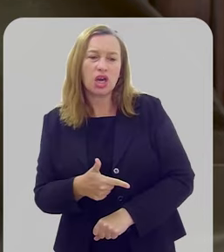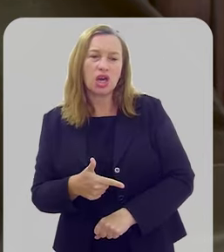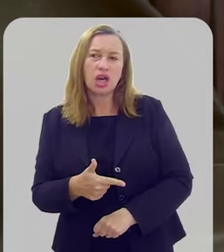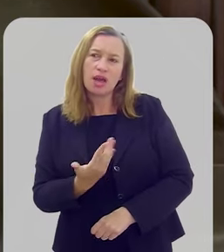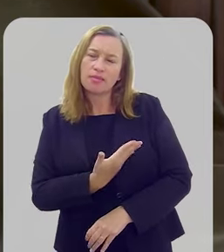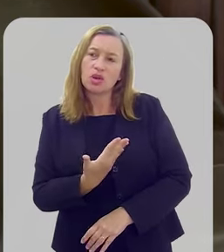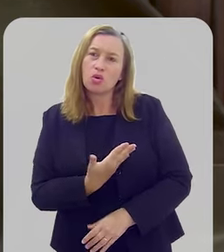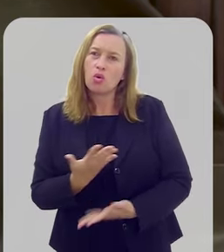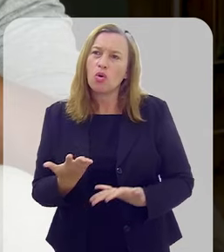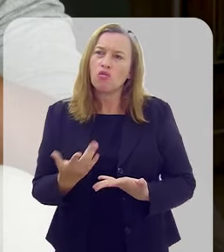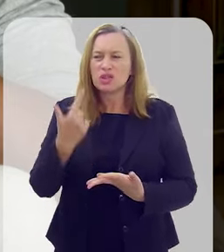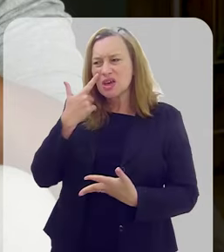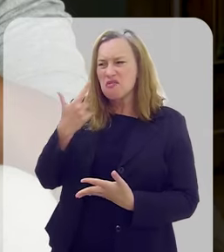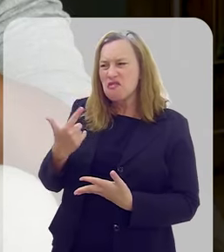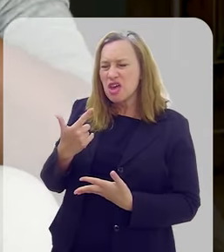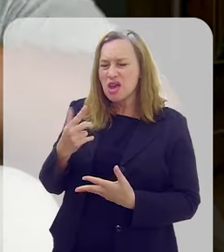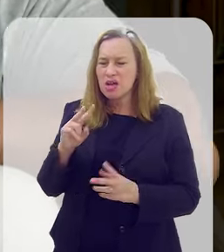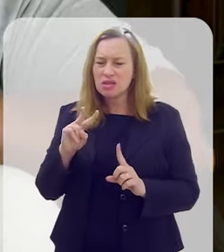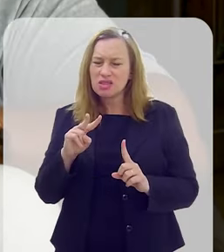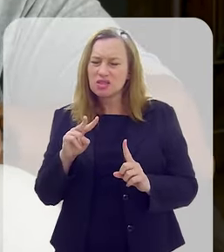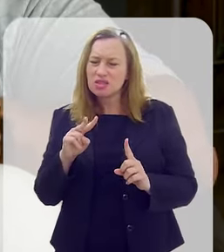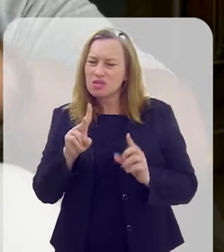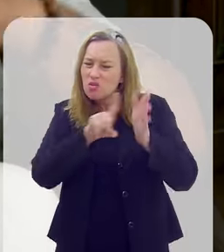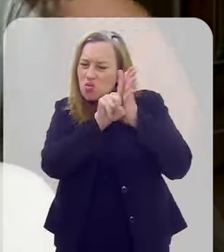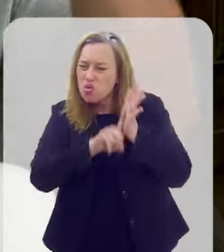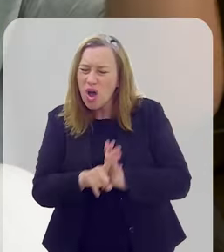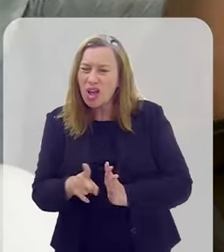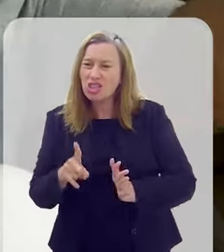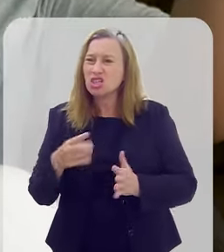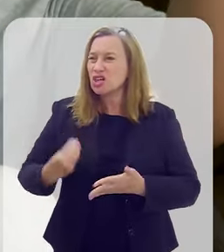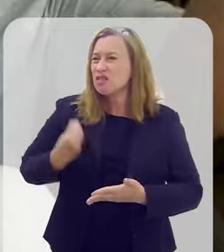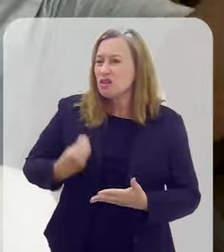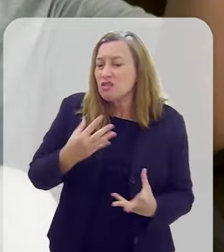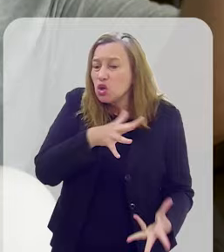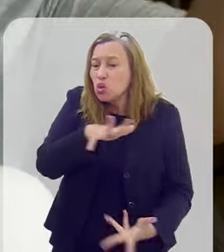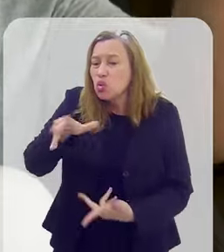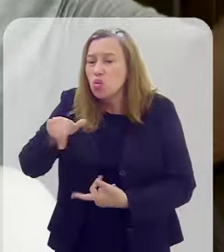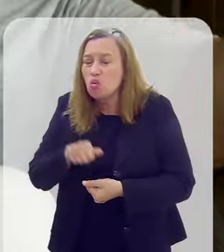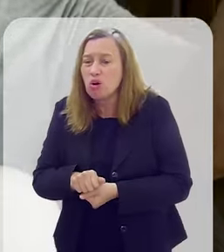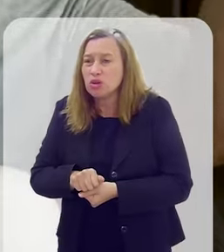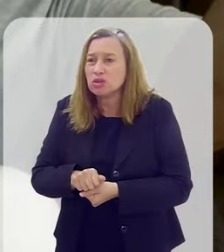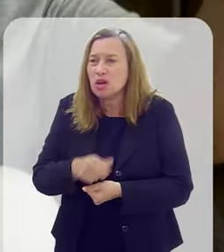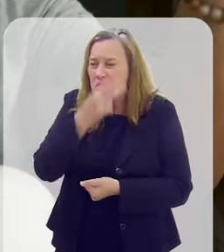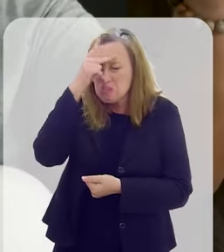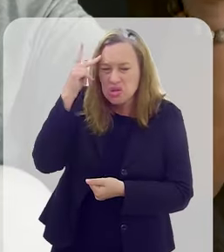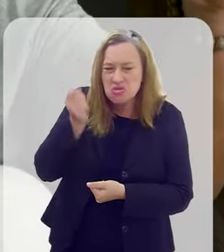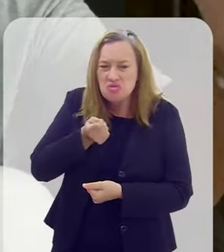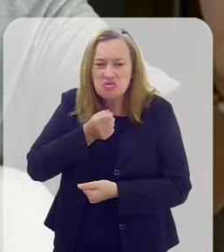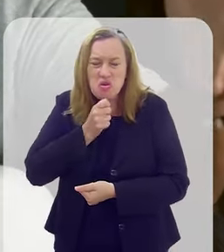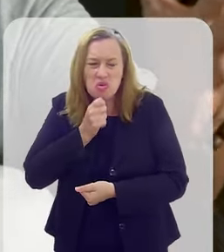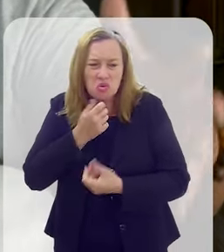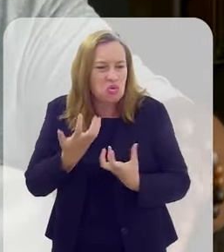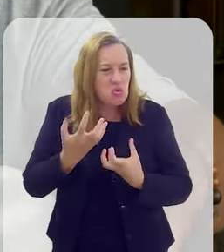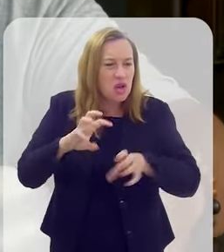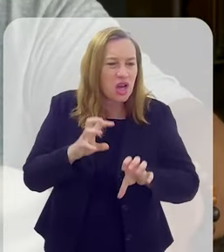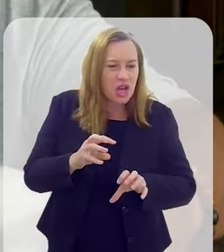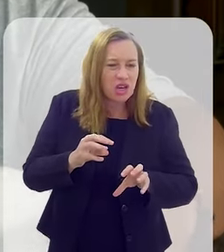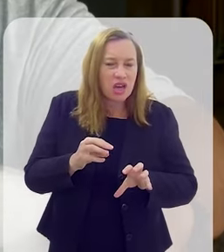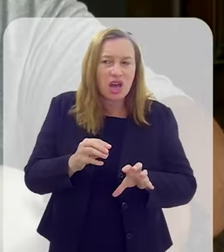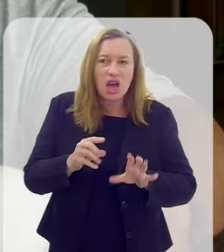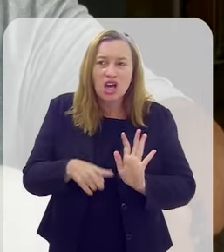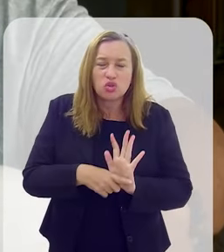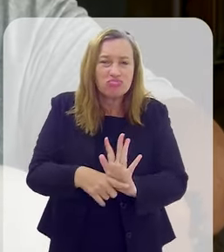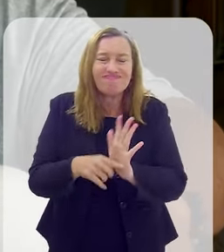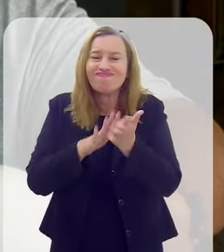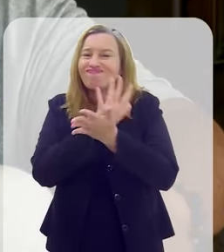realmente não é aí você olha assim enfim a gente vive num mundo onde ninguém quer dar oportunidade